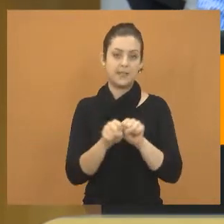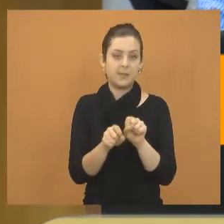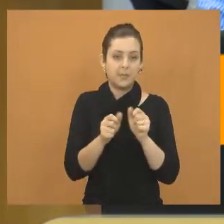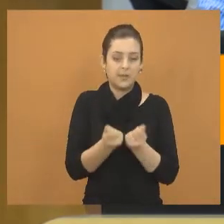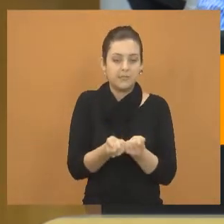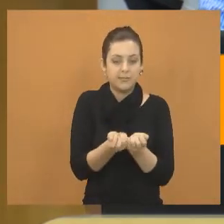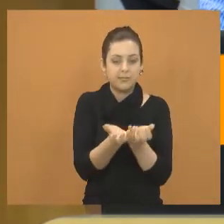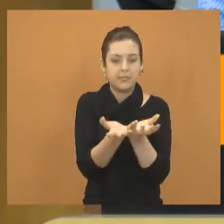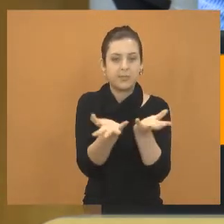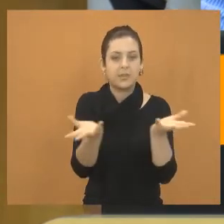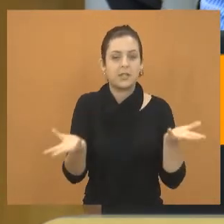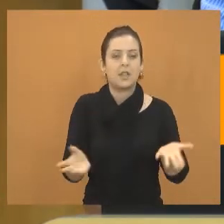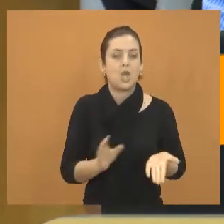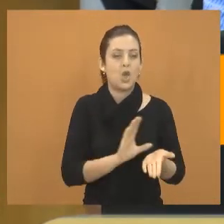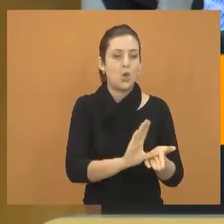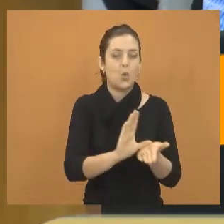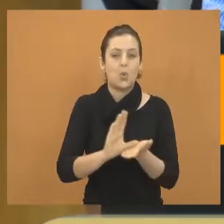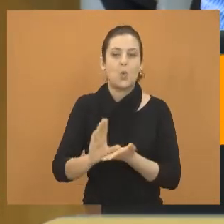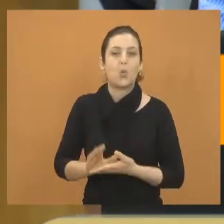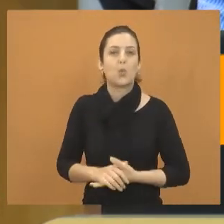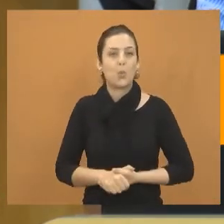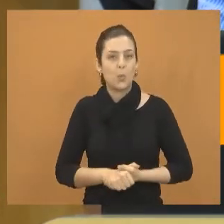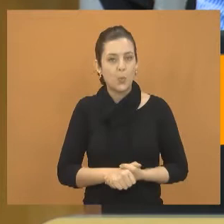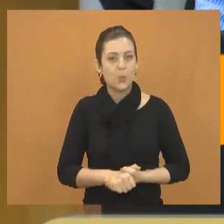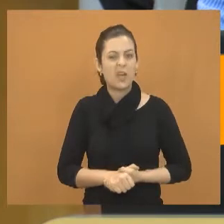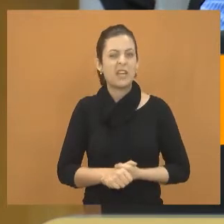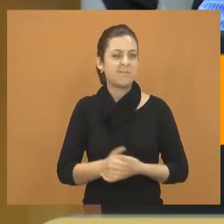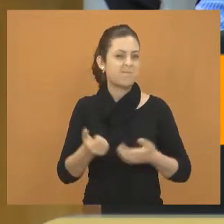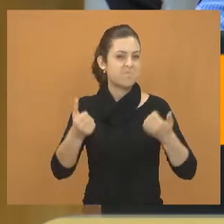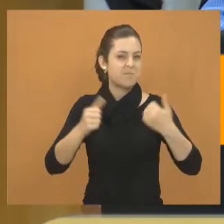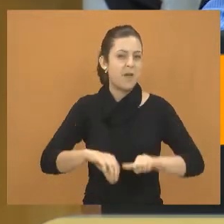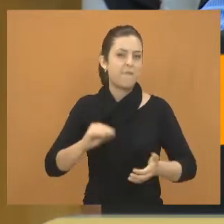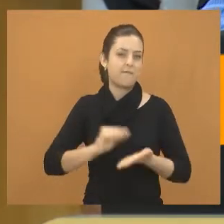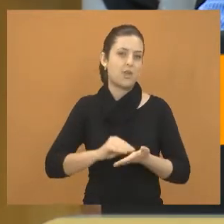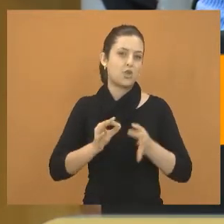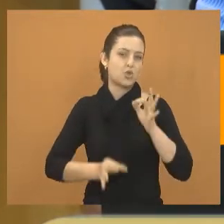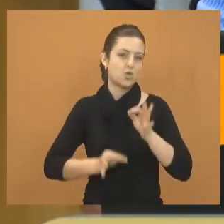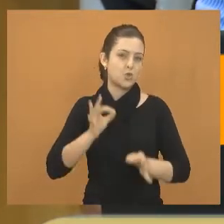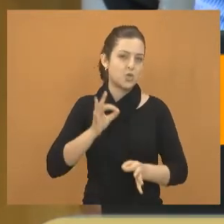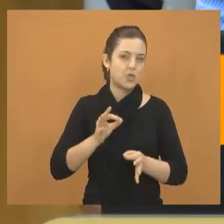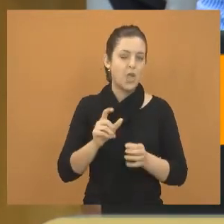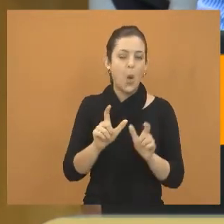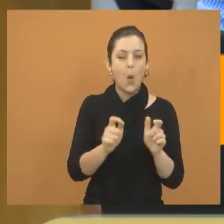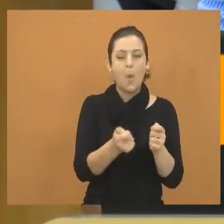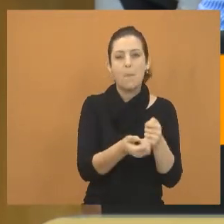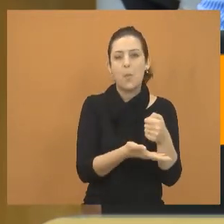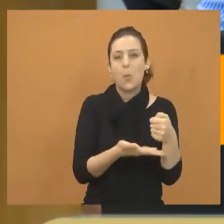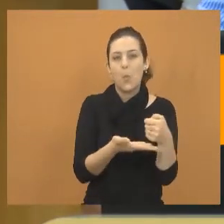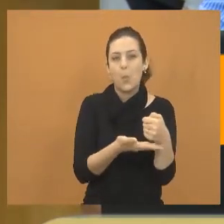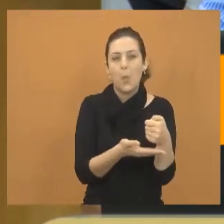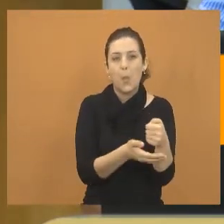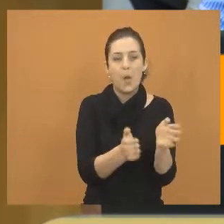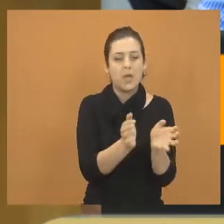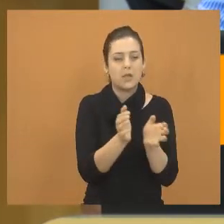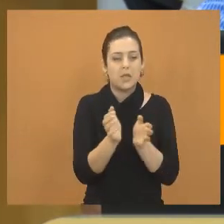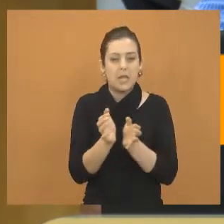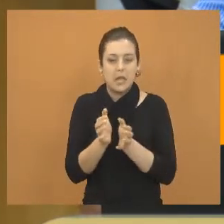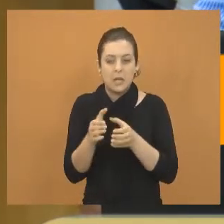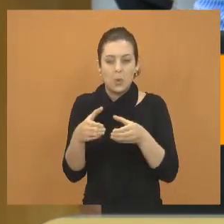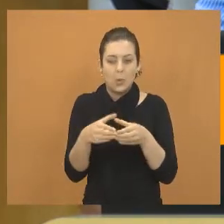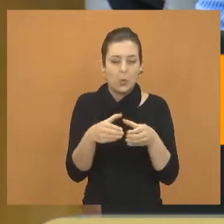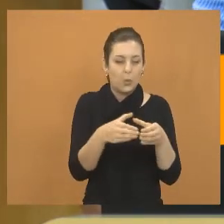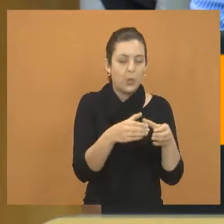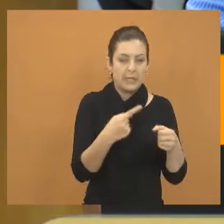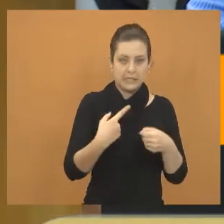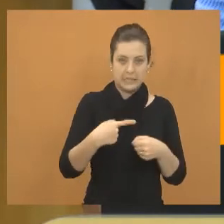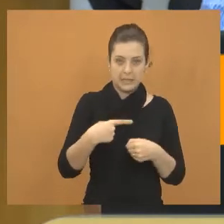distribuição de recursos, ele é muito injusto. Ele manda o mínimo possível para os municípios. E